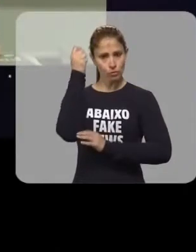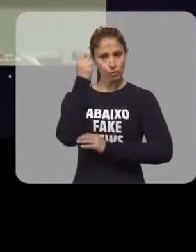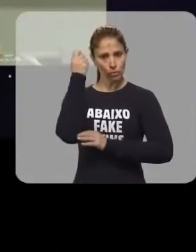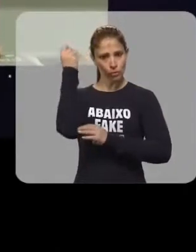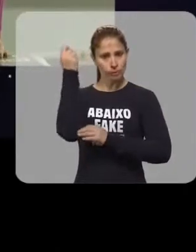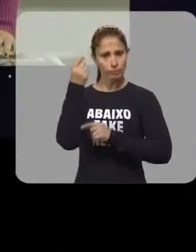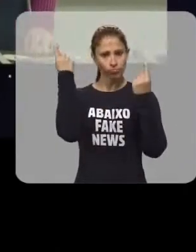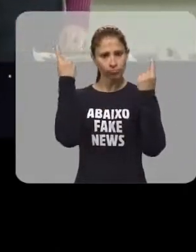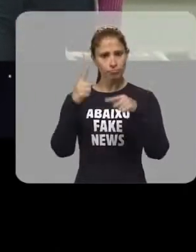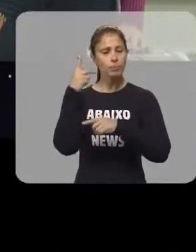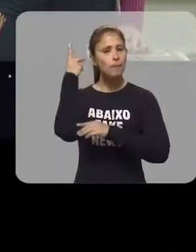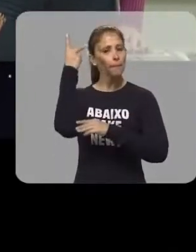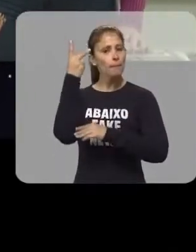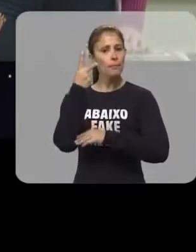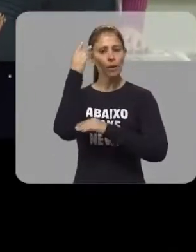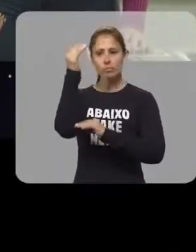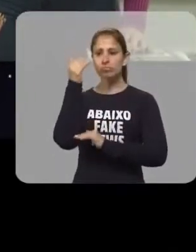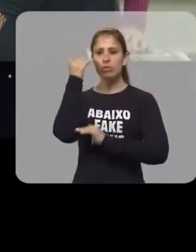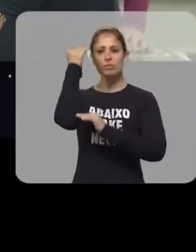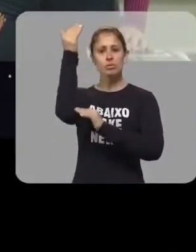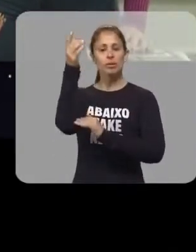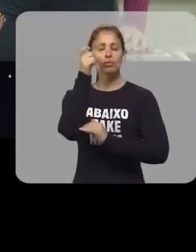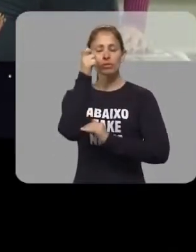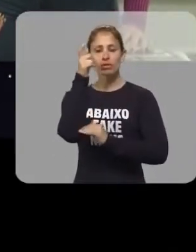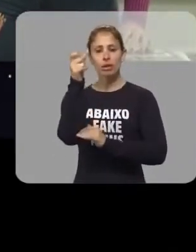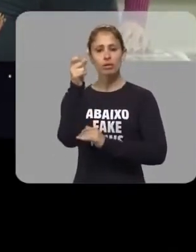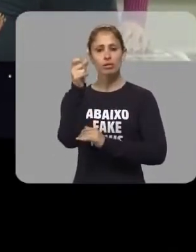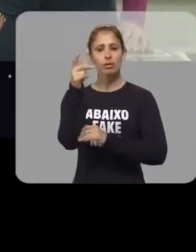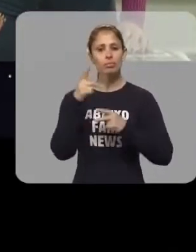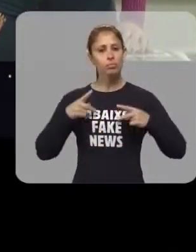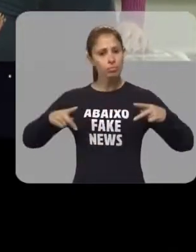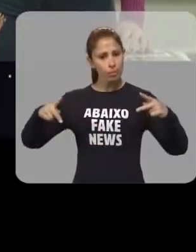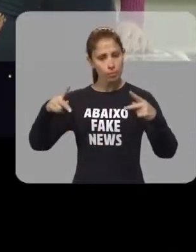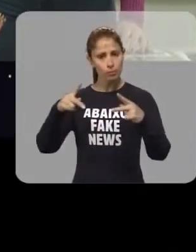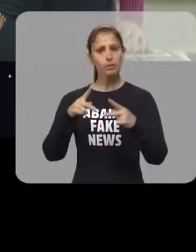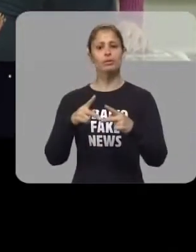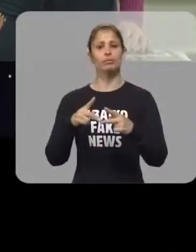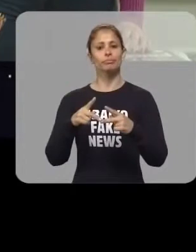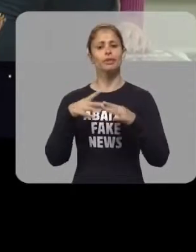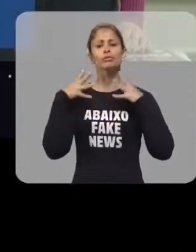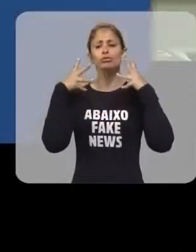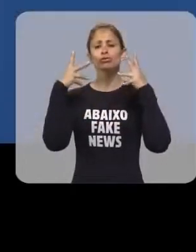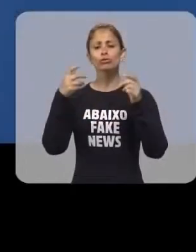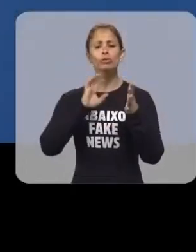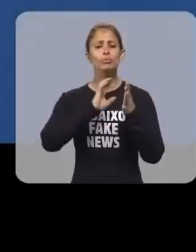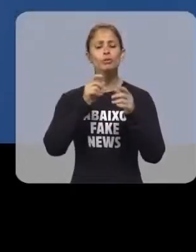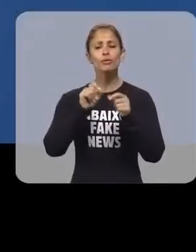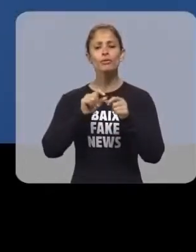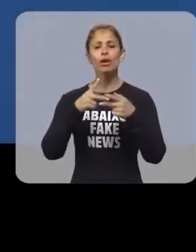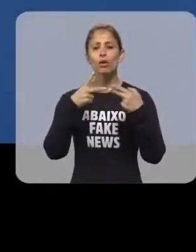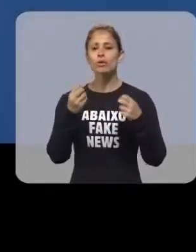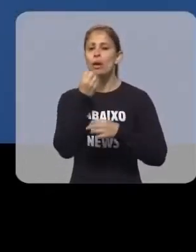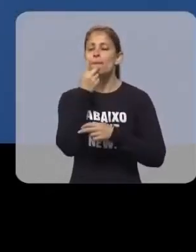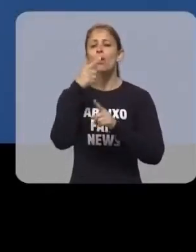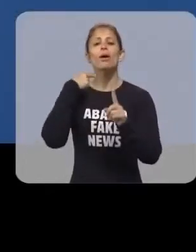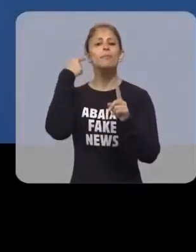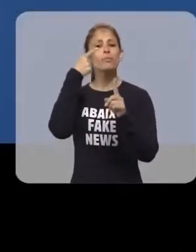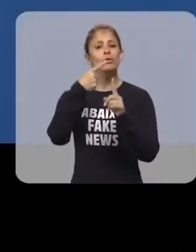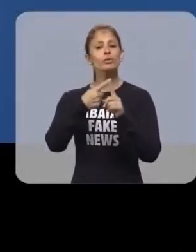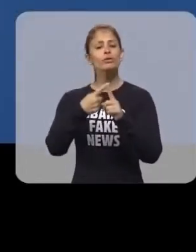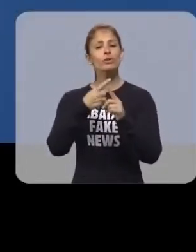No Rio Grande do Sul, rivalidades políticas têm estado acima dos interesses da população. Todos os partidos fizeram